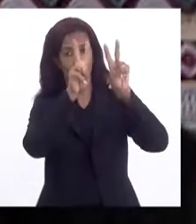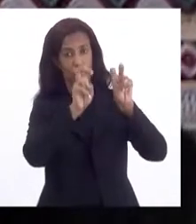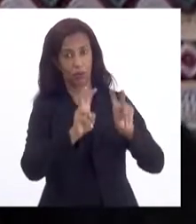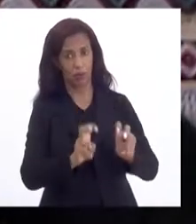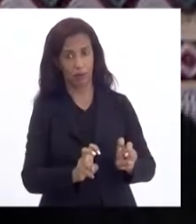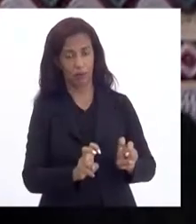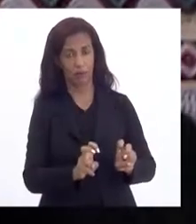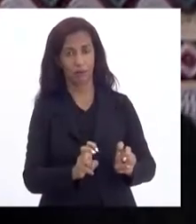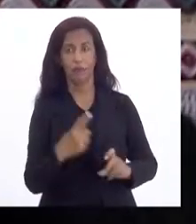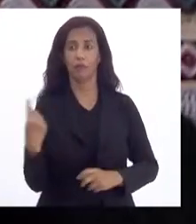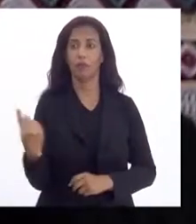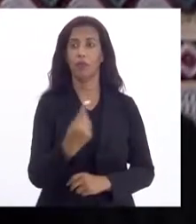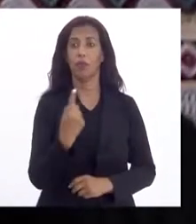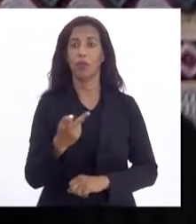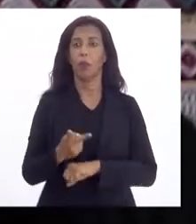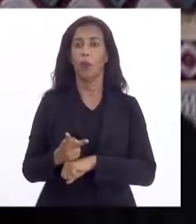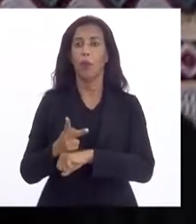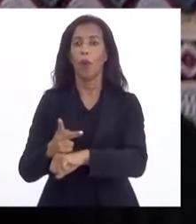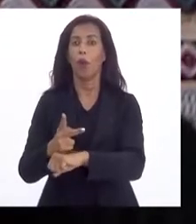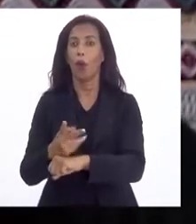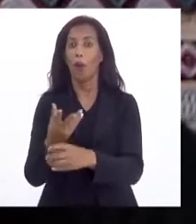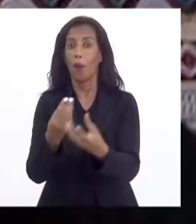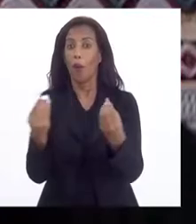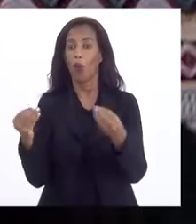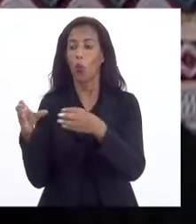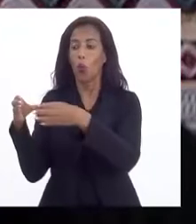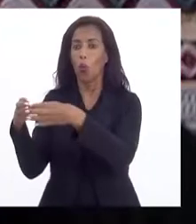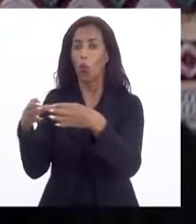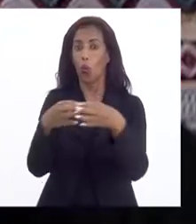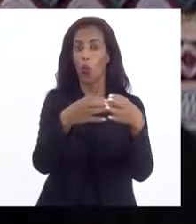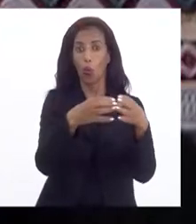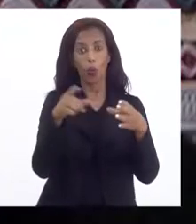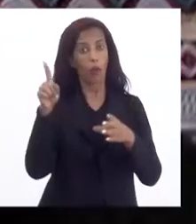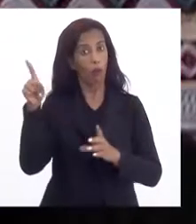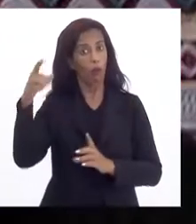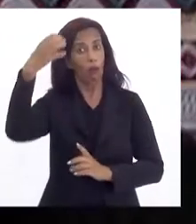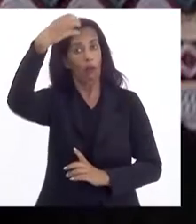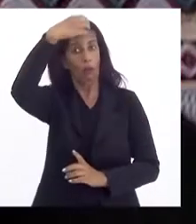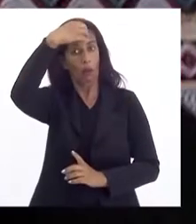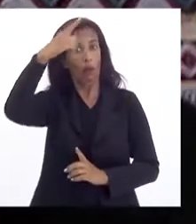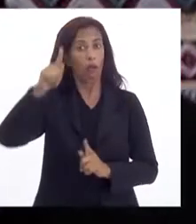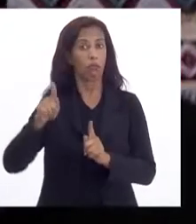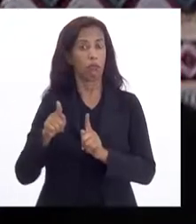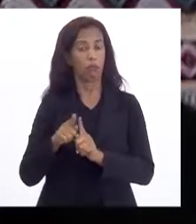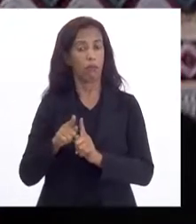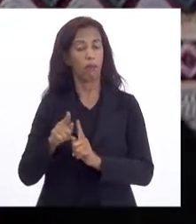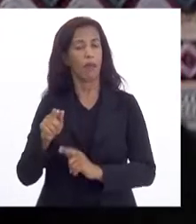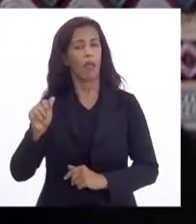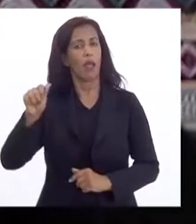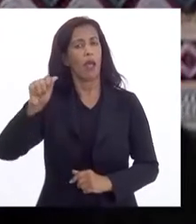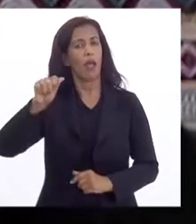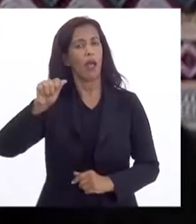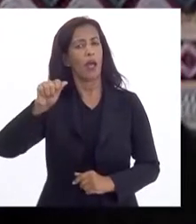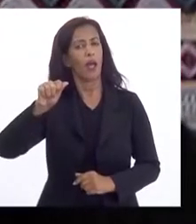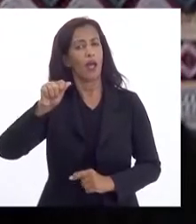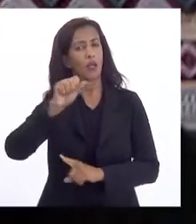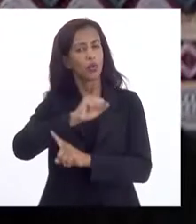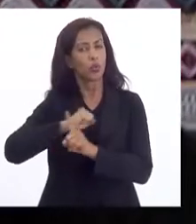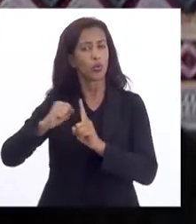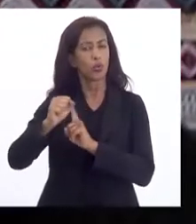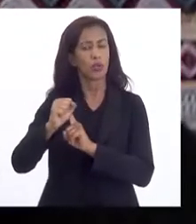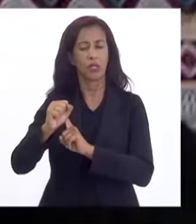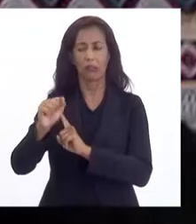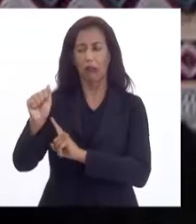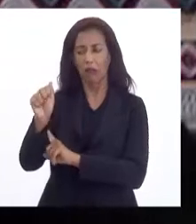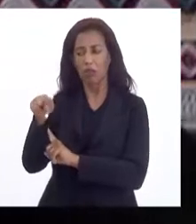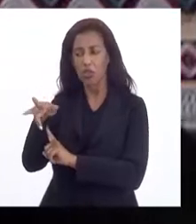tivemos a procura de muitos grupos de Angra, inclusive a Sociedade Angrense de Proteção Ambiental, tivemos uma